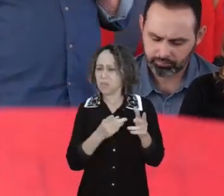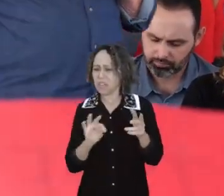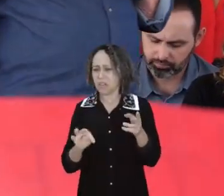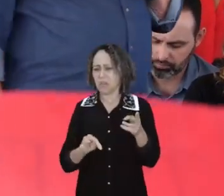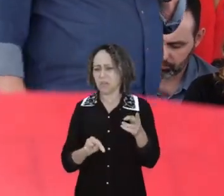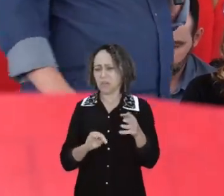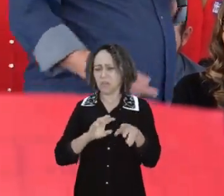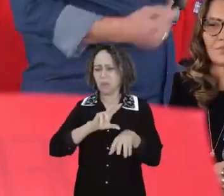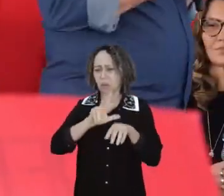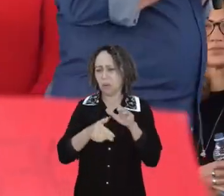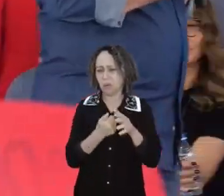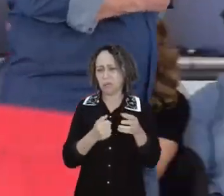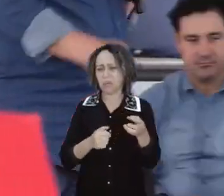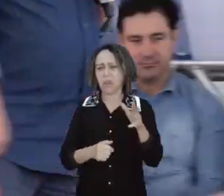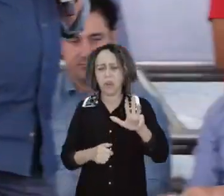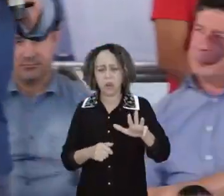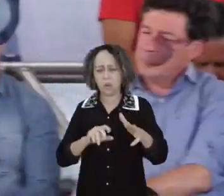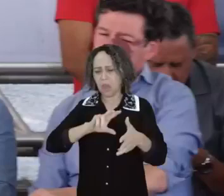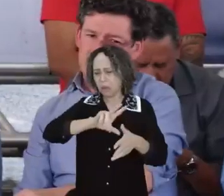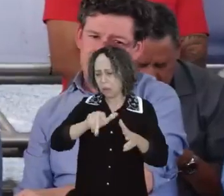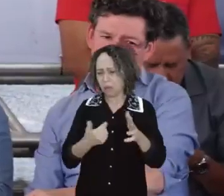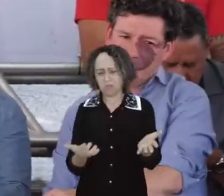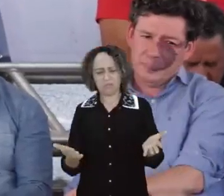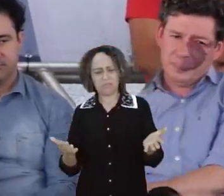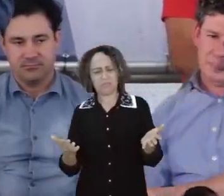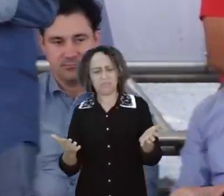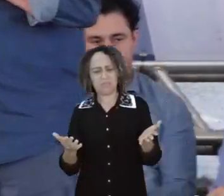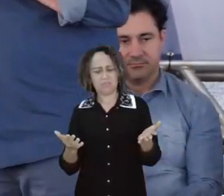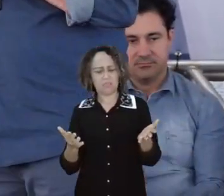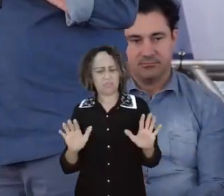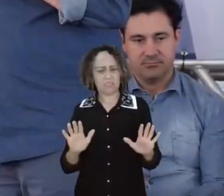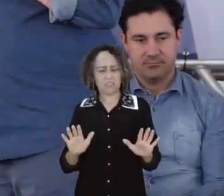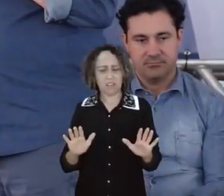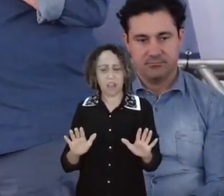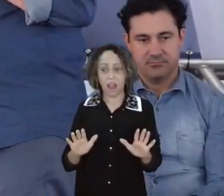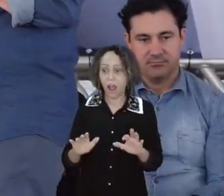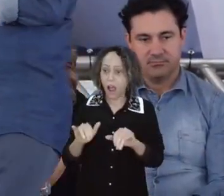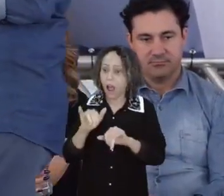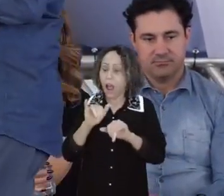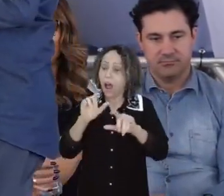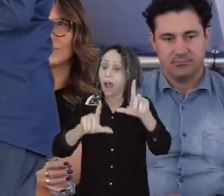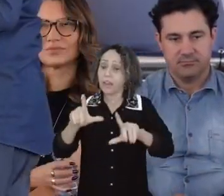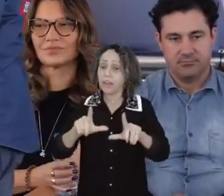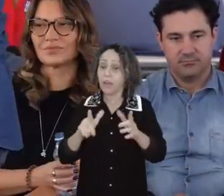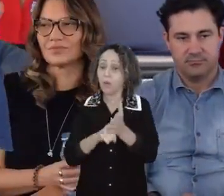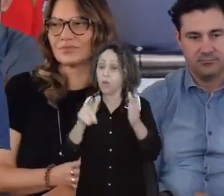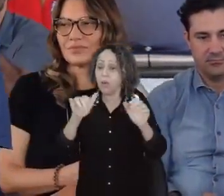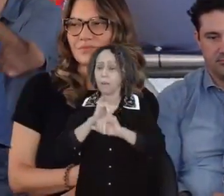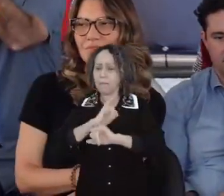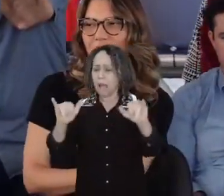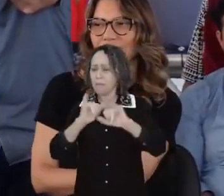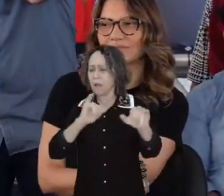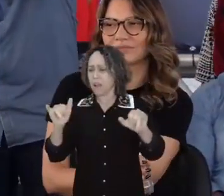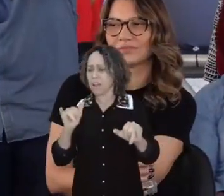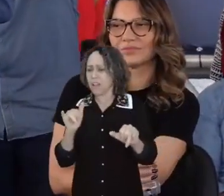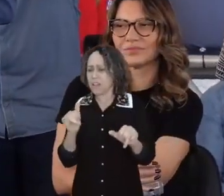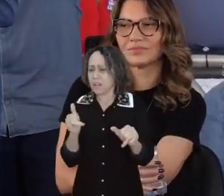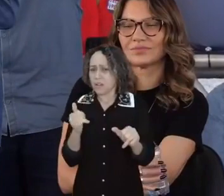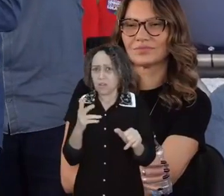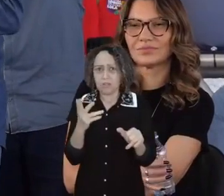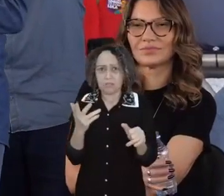como se fosse verdade. E eu, como eu sou um homem que acredita em Deus, como eu sou filho de uma